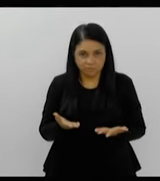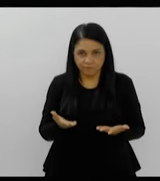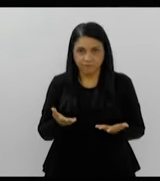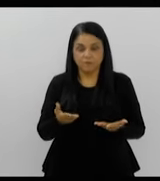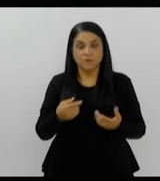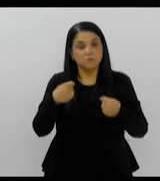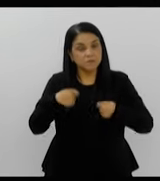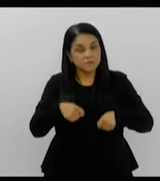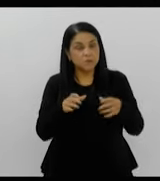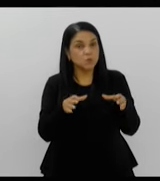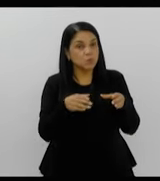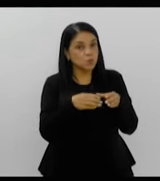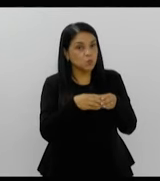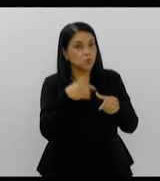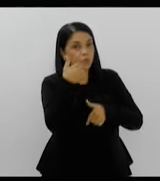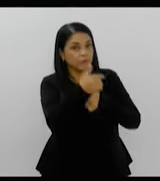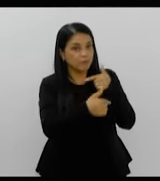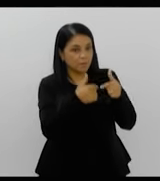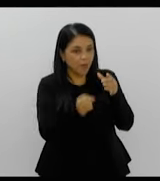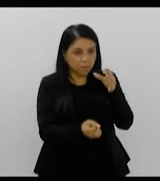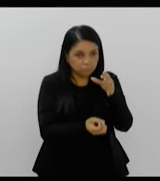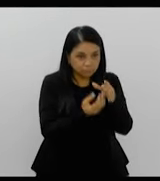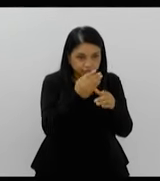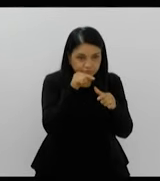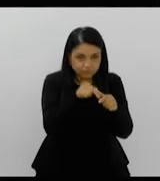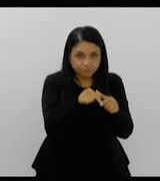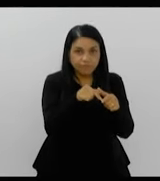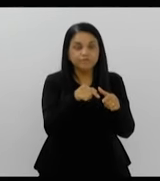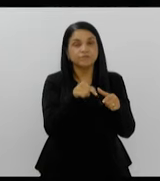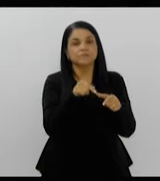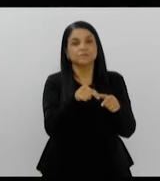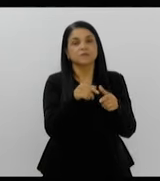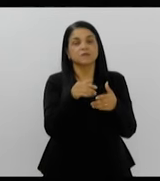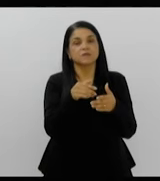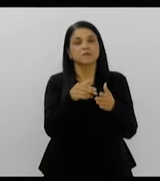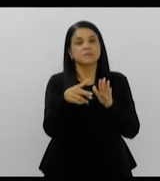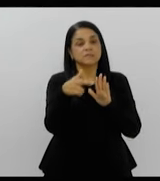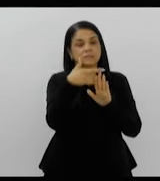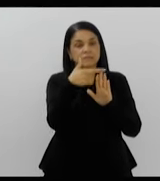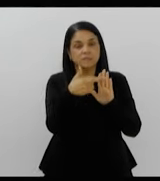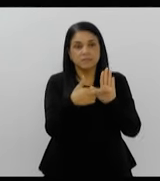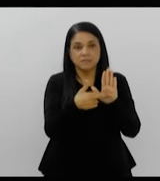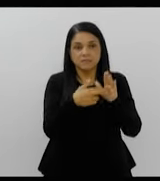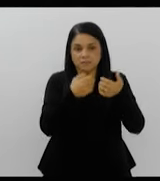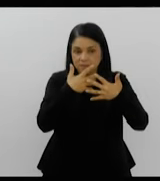que o grupo de trabalho seja norteado por princípios de transparência,